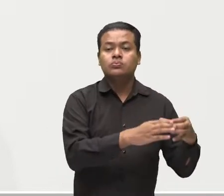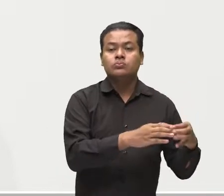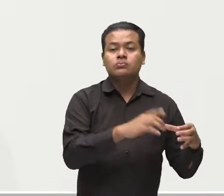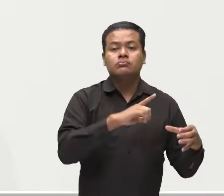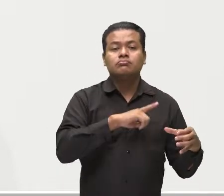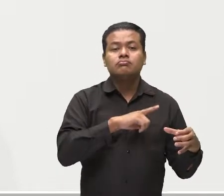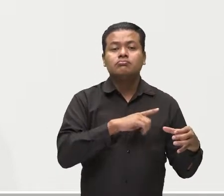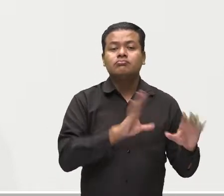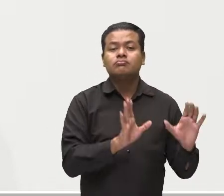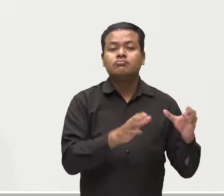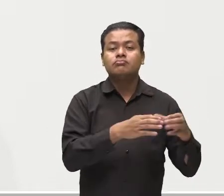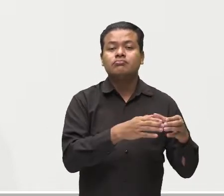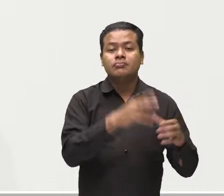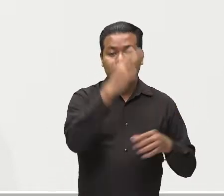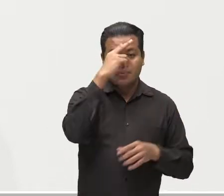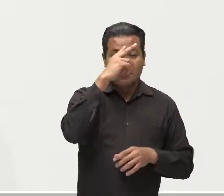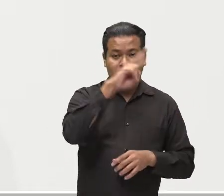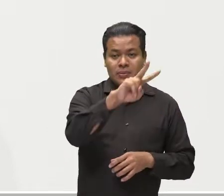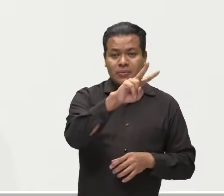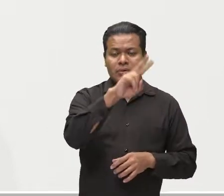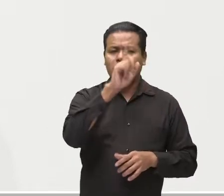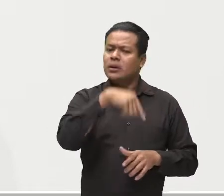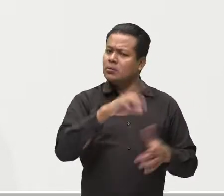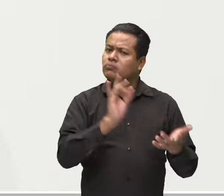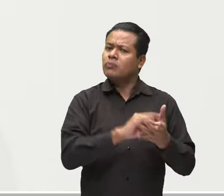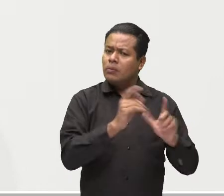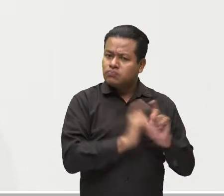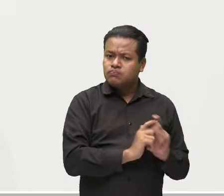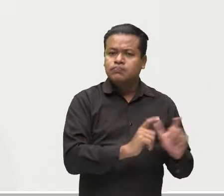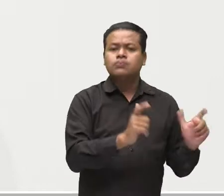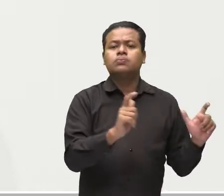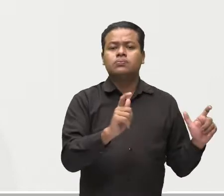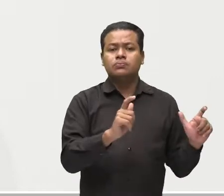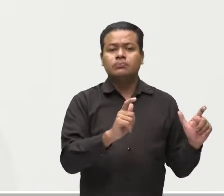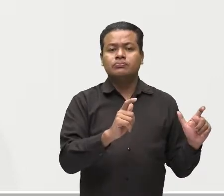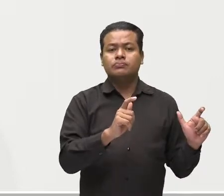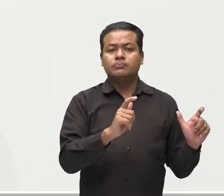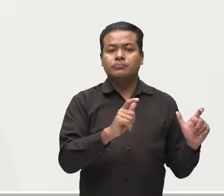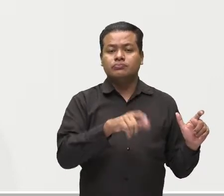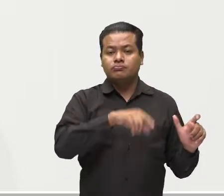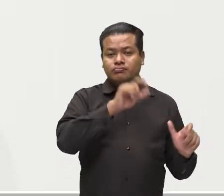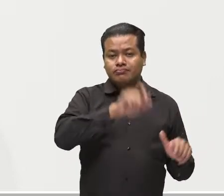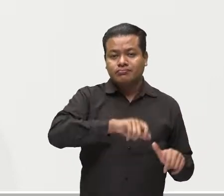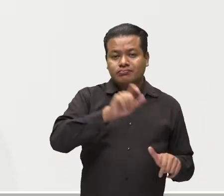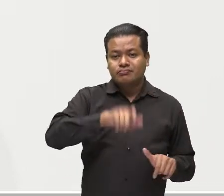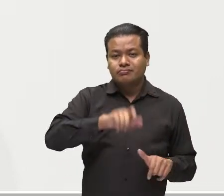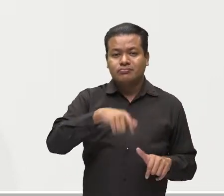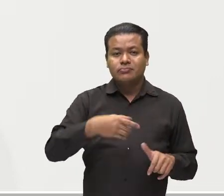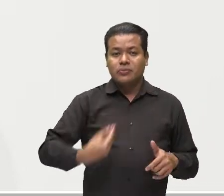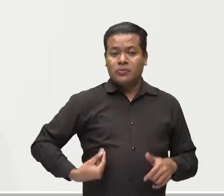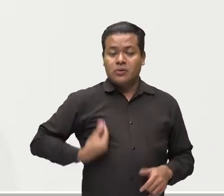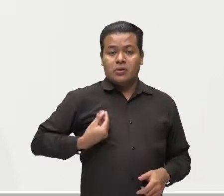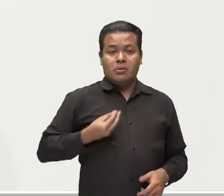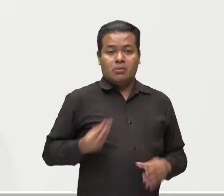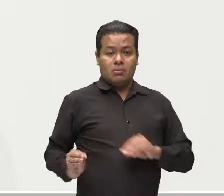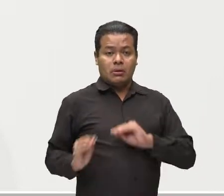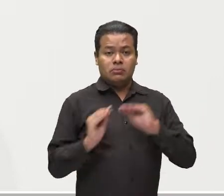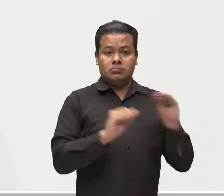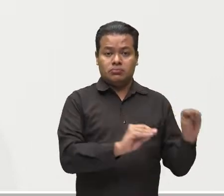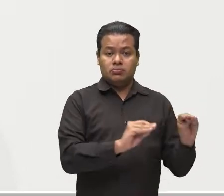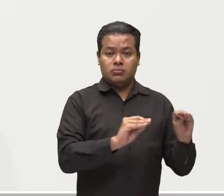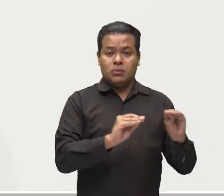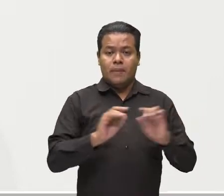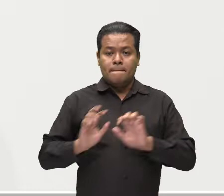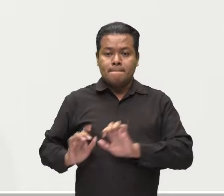as comunidades mexicanas são muito grandes, né? Muitas pessoas que fizeram exatamente aqui, ó, esse percurso